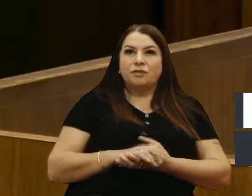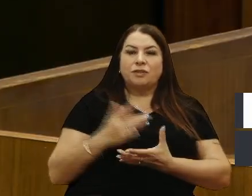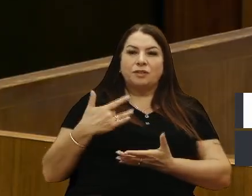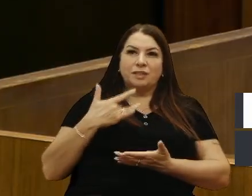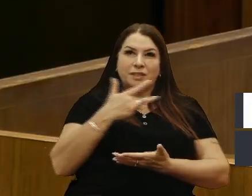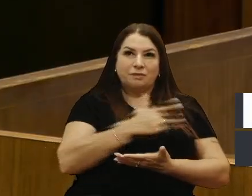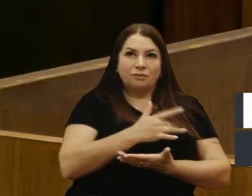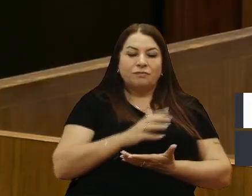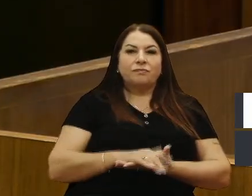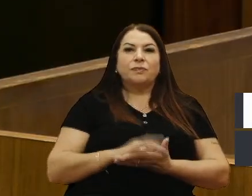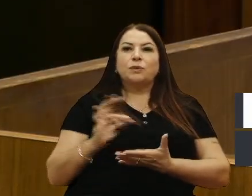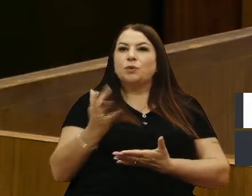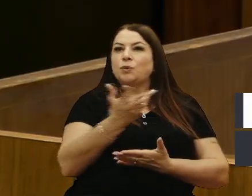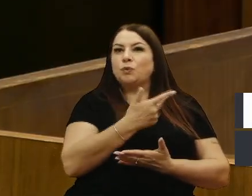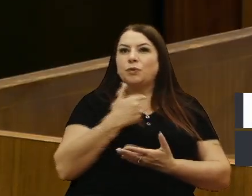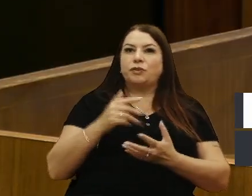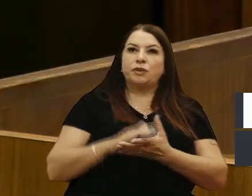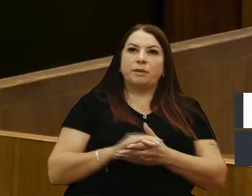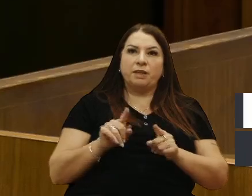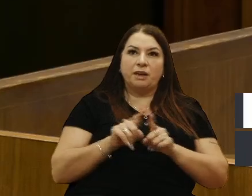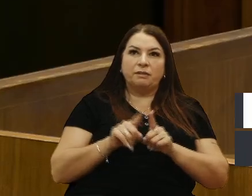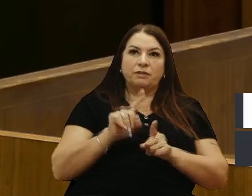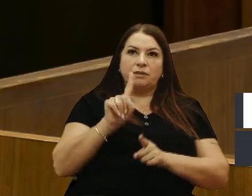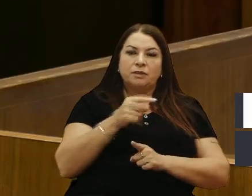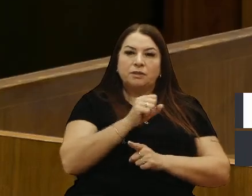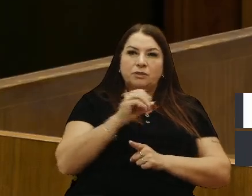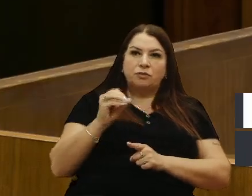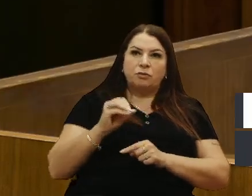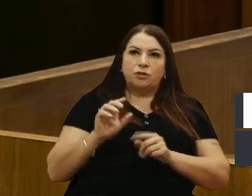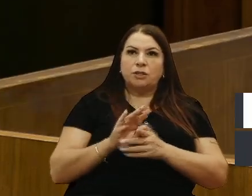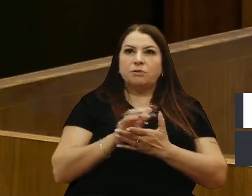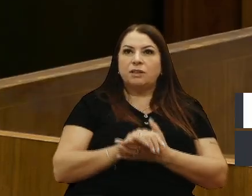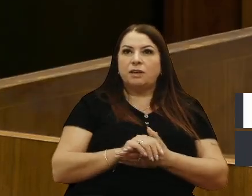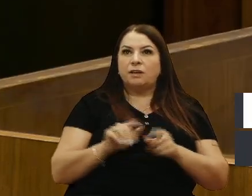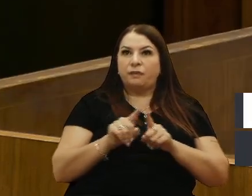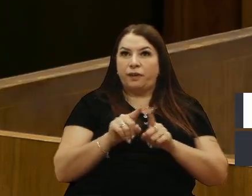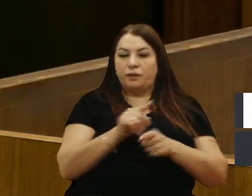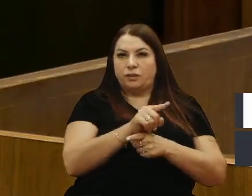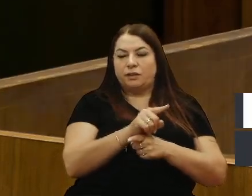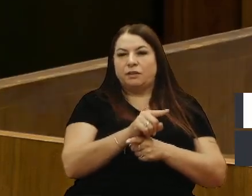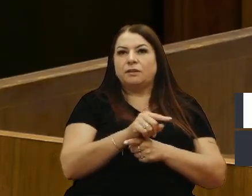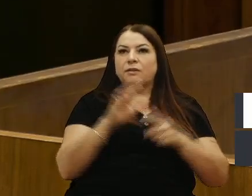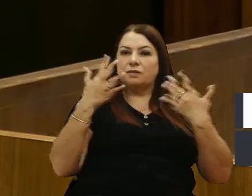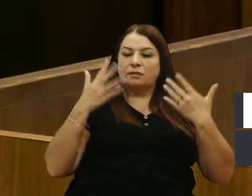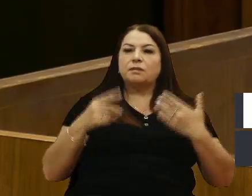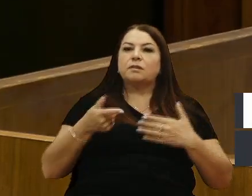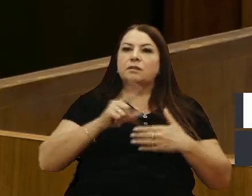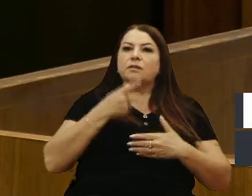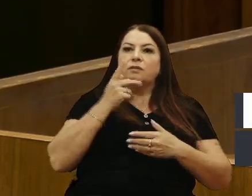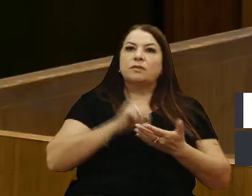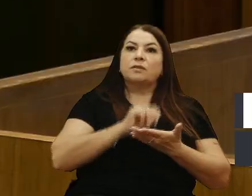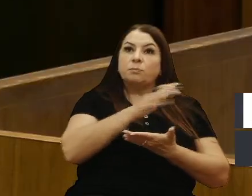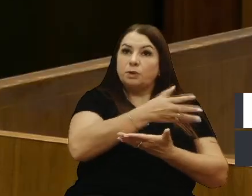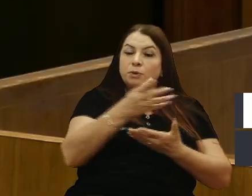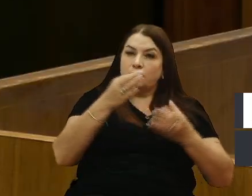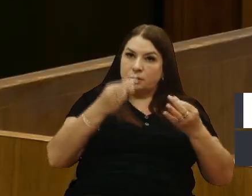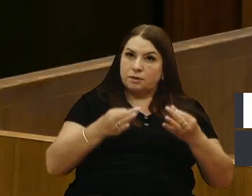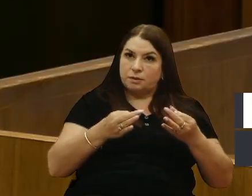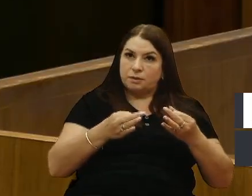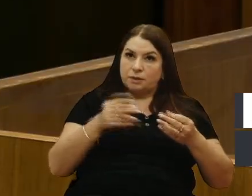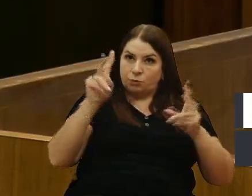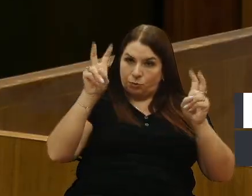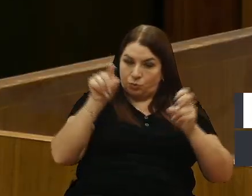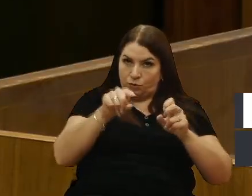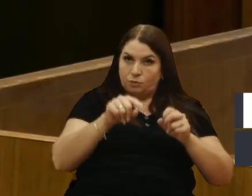saúde. Então, a todos esses 1.800 que participaram, parabéns. E antes só de ser Deus à parte, que eu tenho certeza que é desse